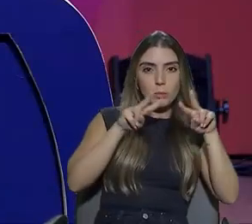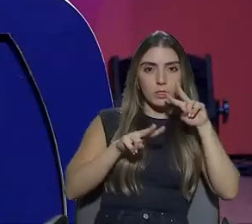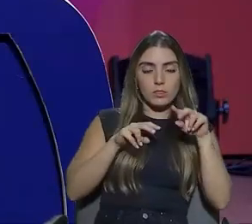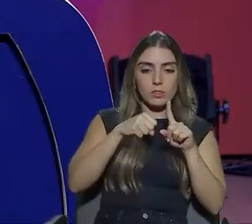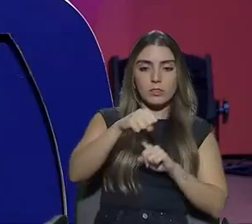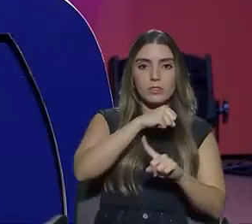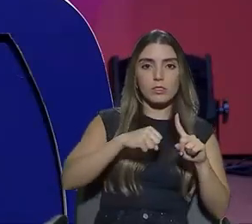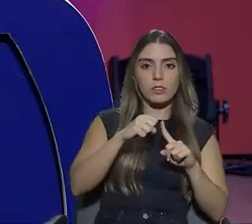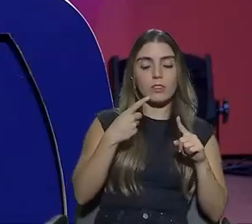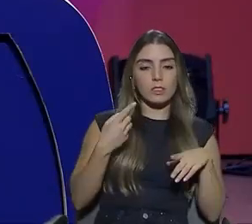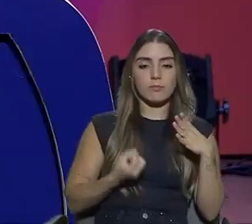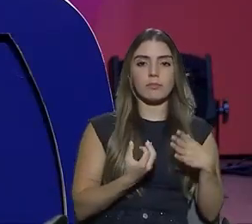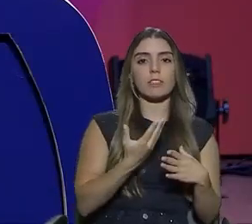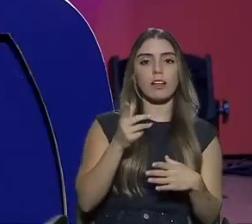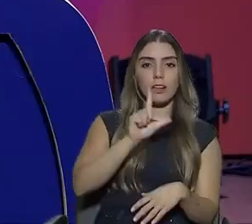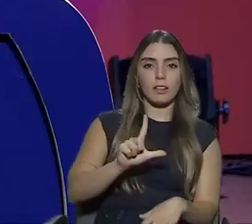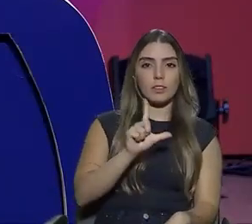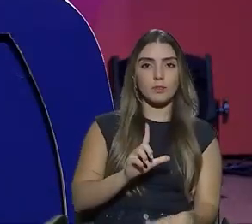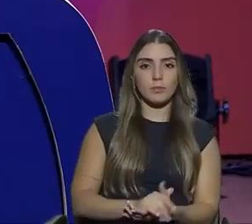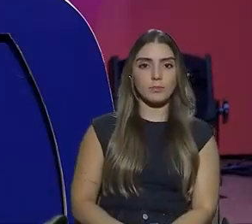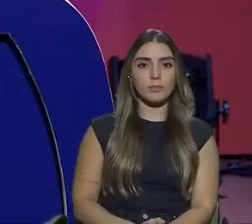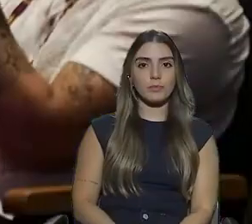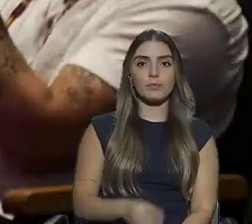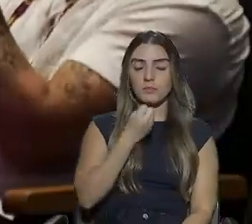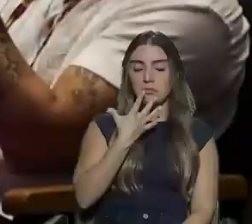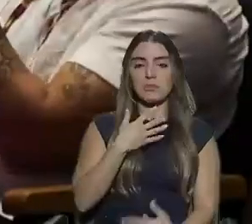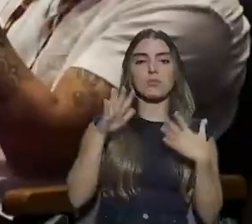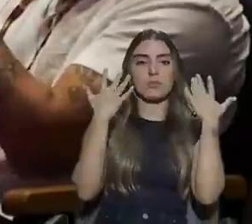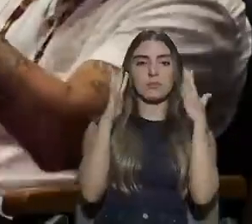literatura. Muito bom. Muito bom.